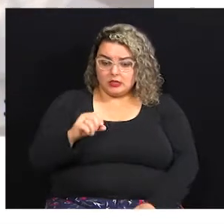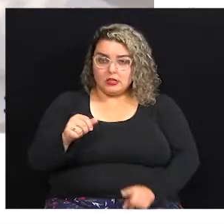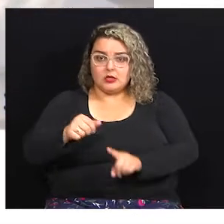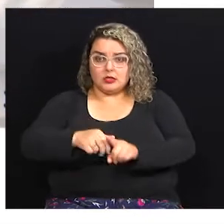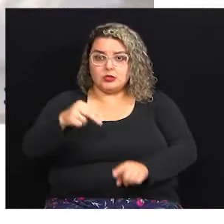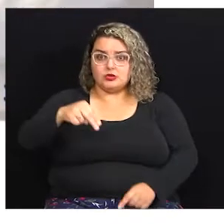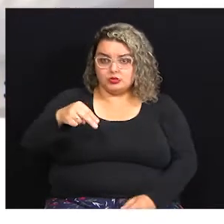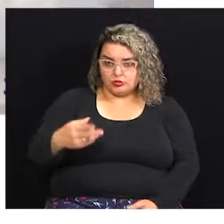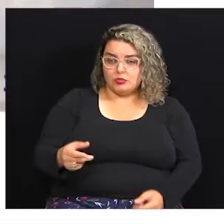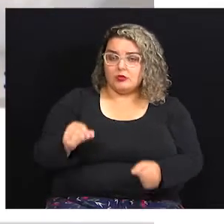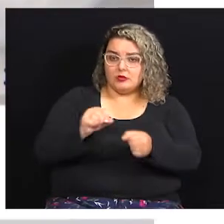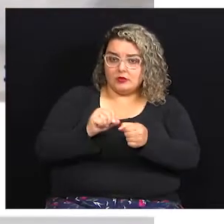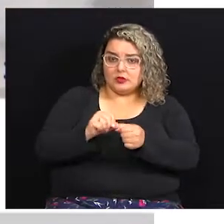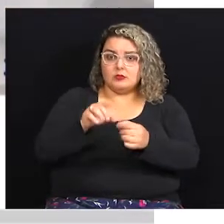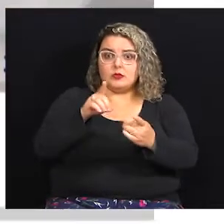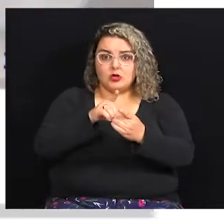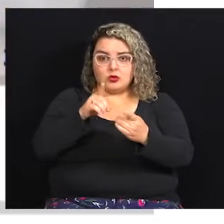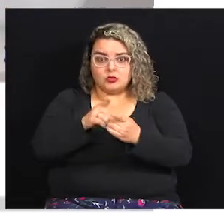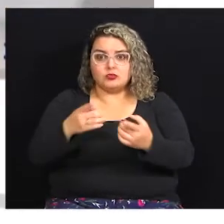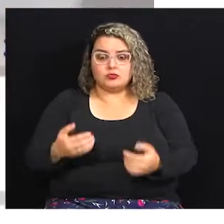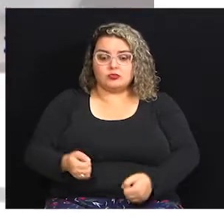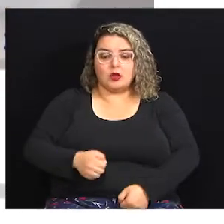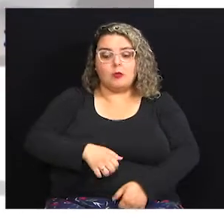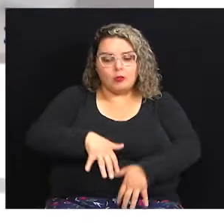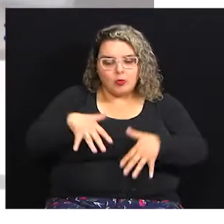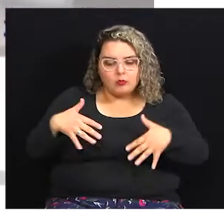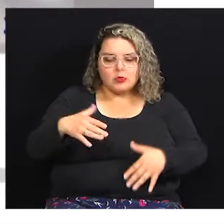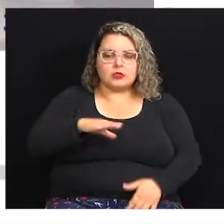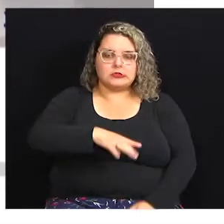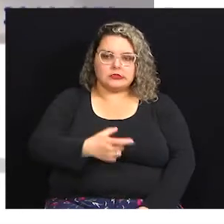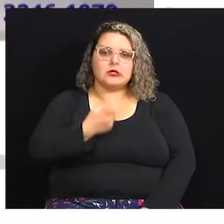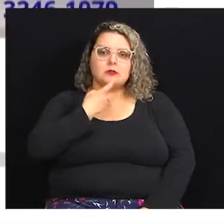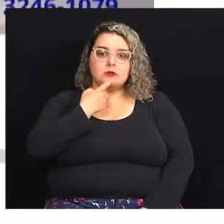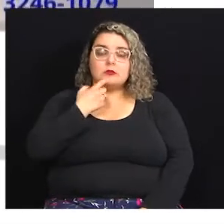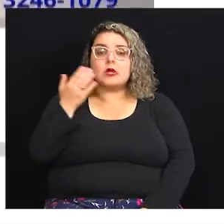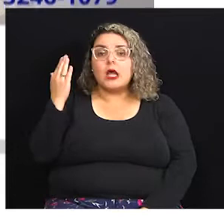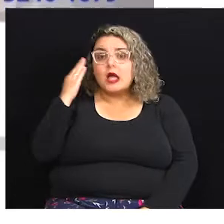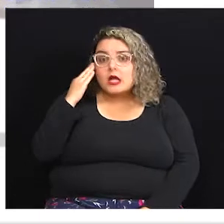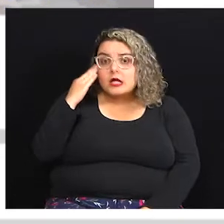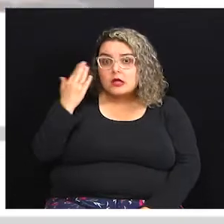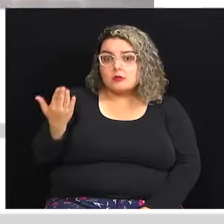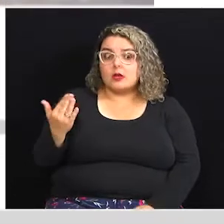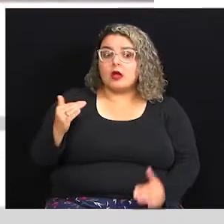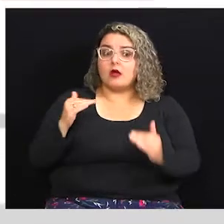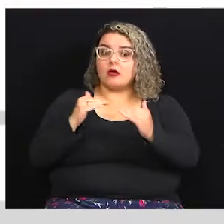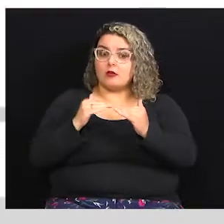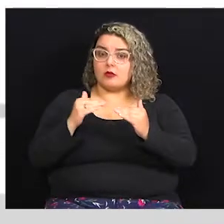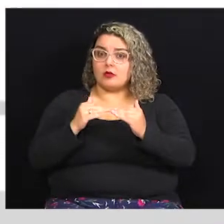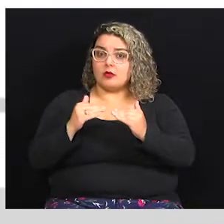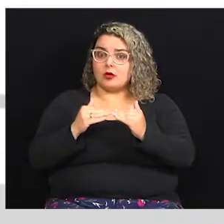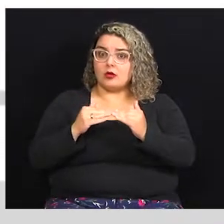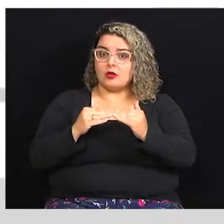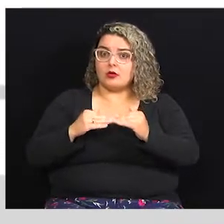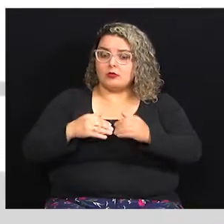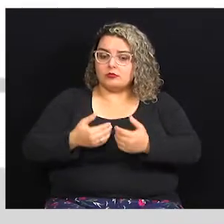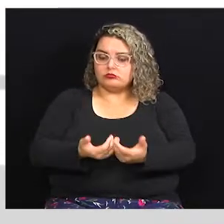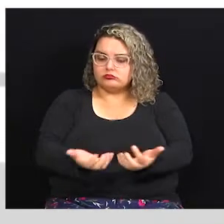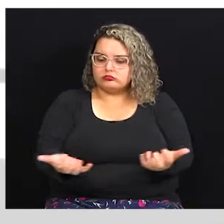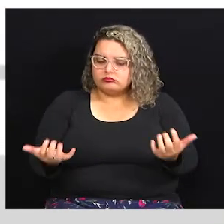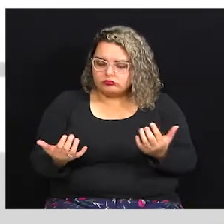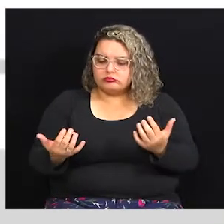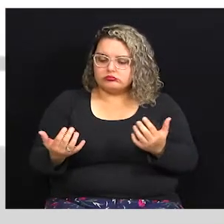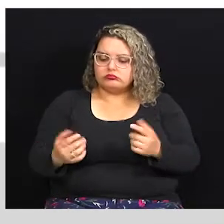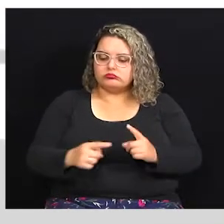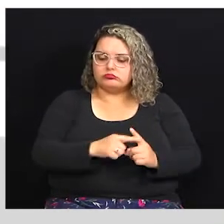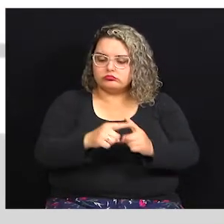o órgão vai fazer uma consulta pública em Campinas para saber se o campineiro é favorável ao sepultamento de